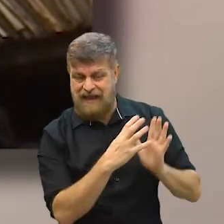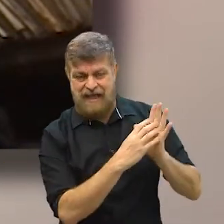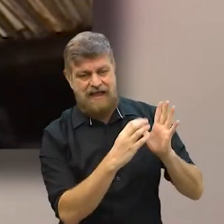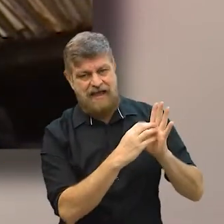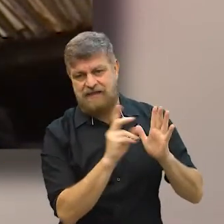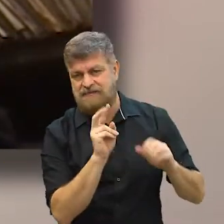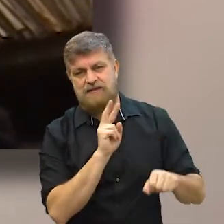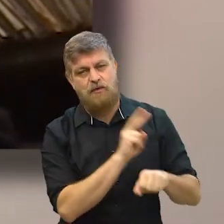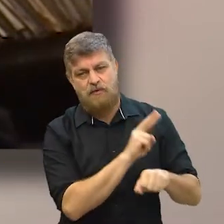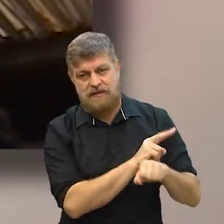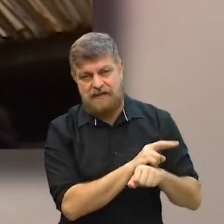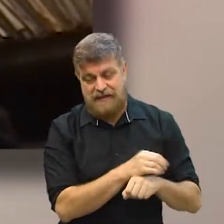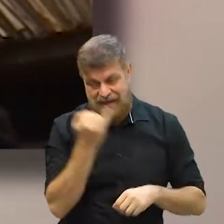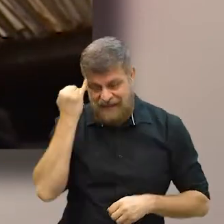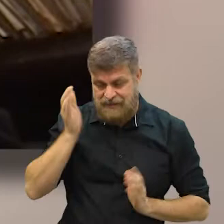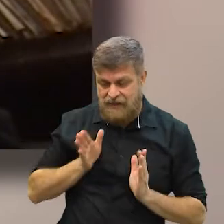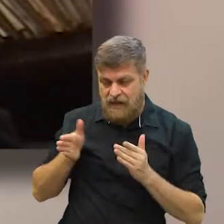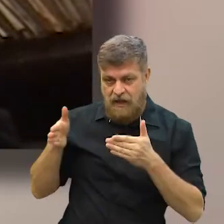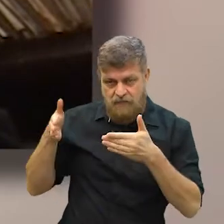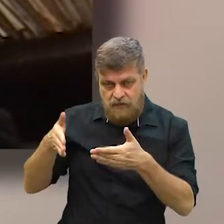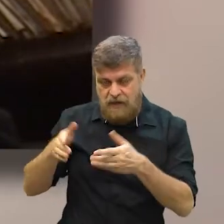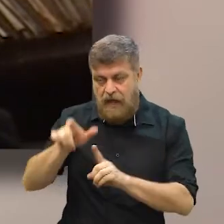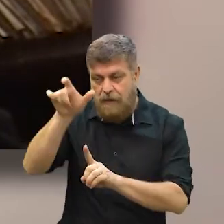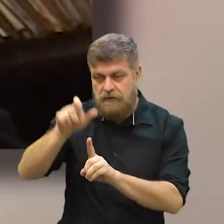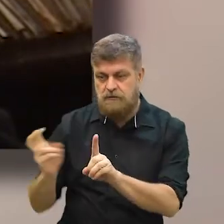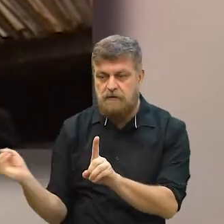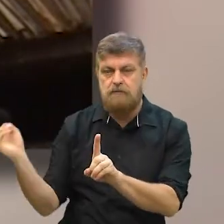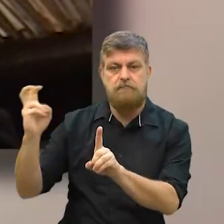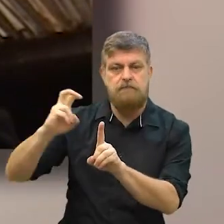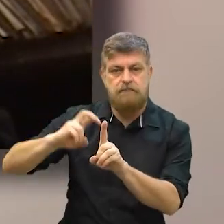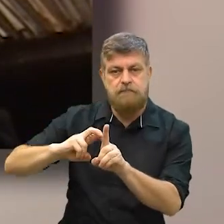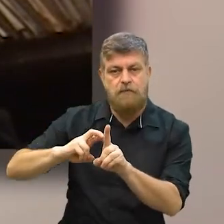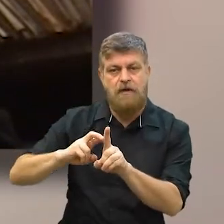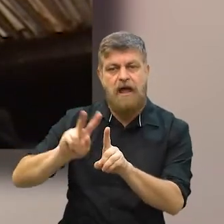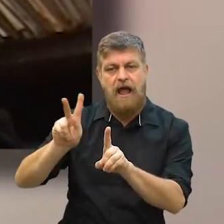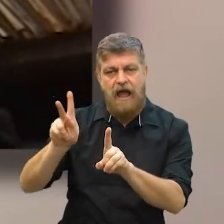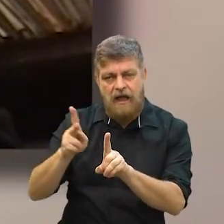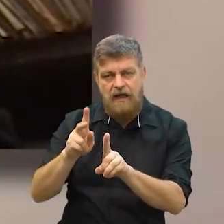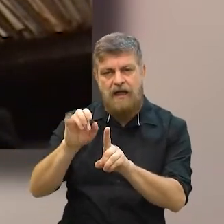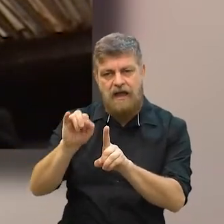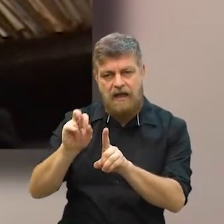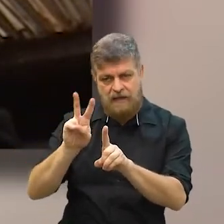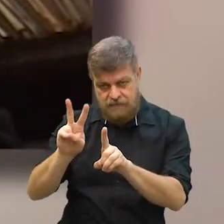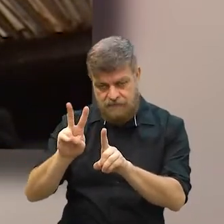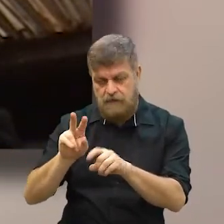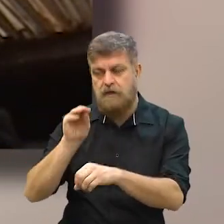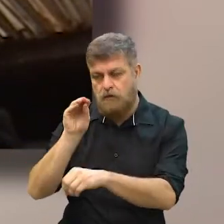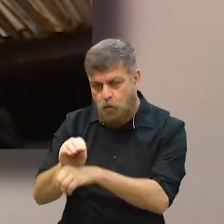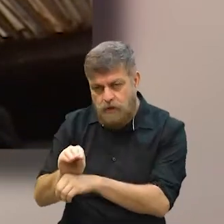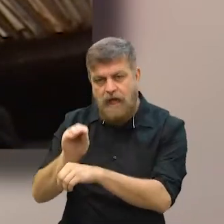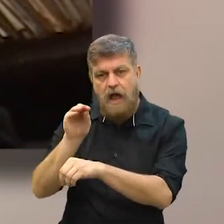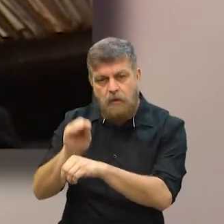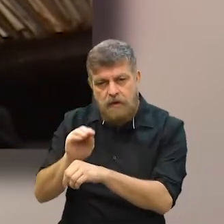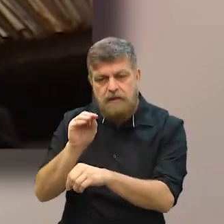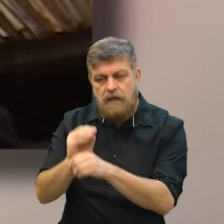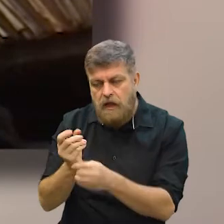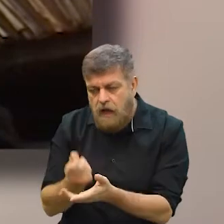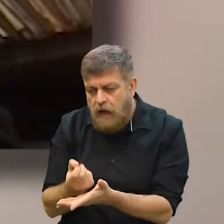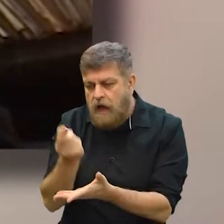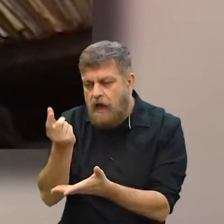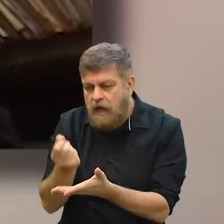AIDS. A ideia é tratar a presença da infecção pelo HIV